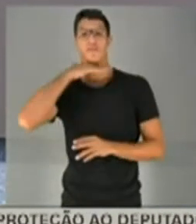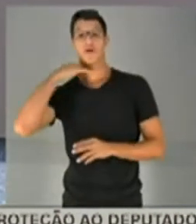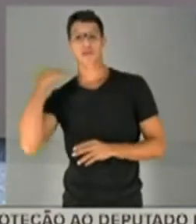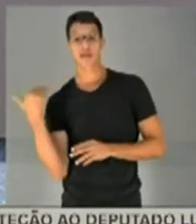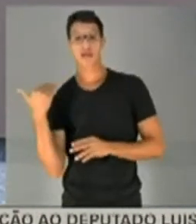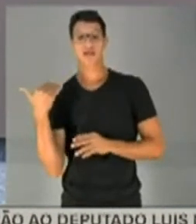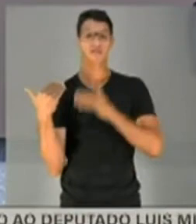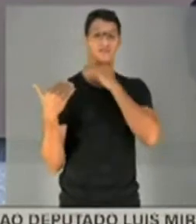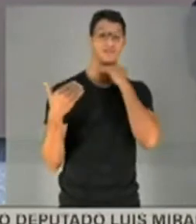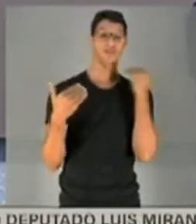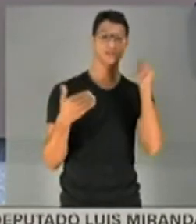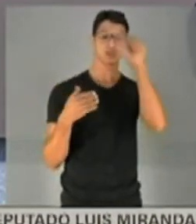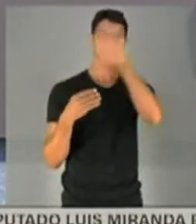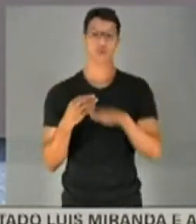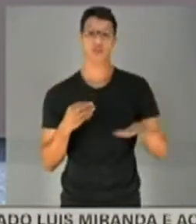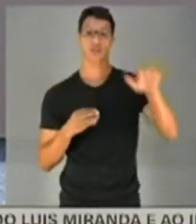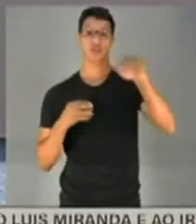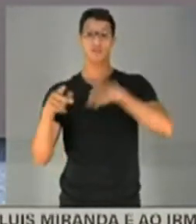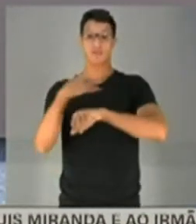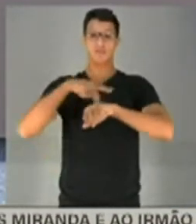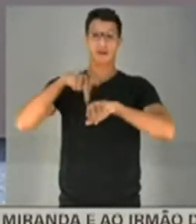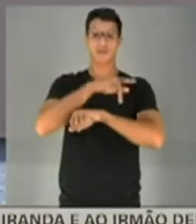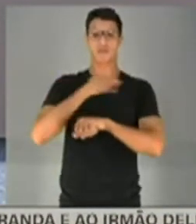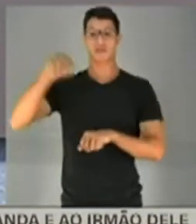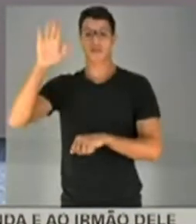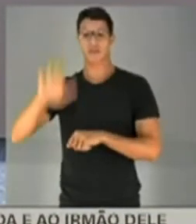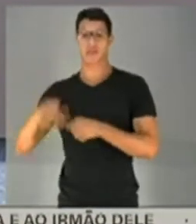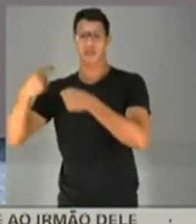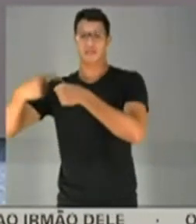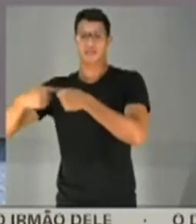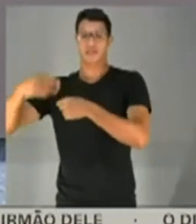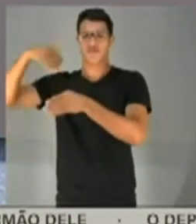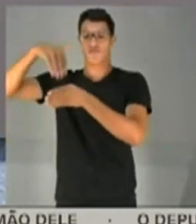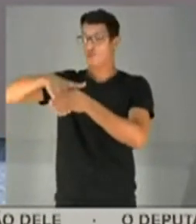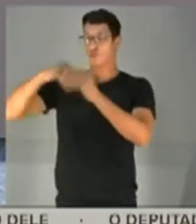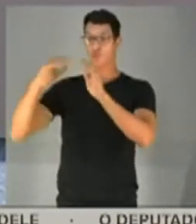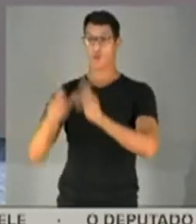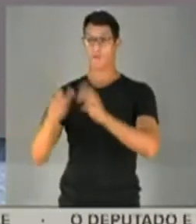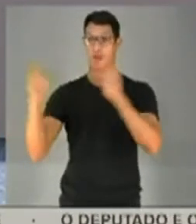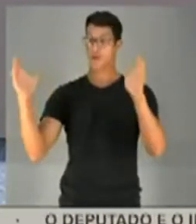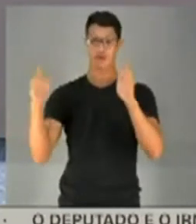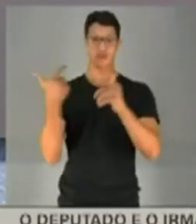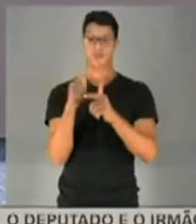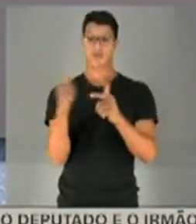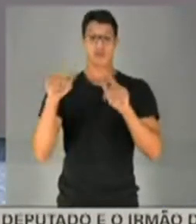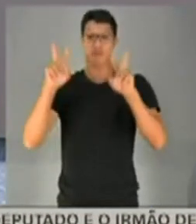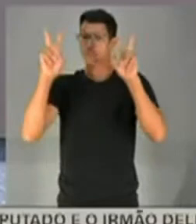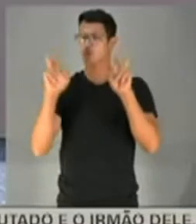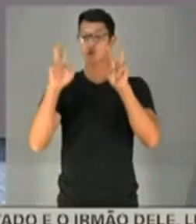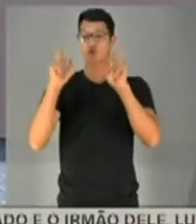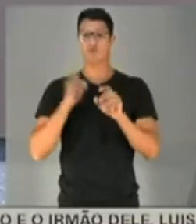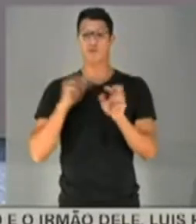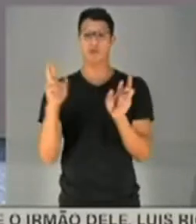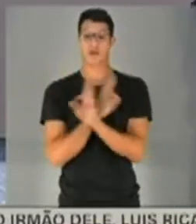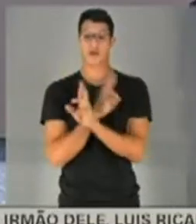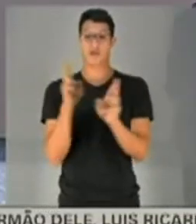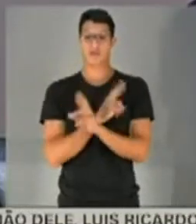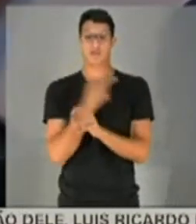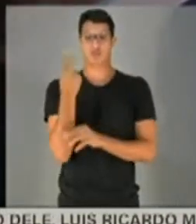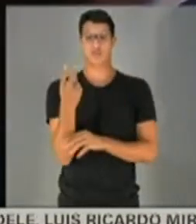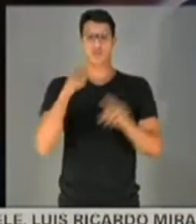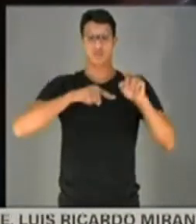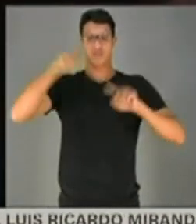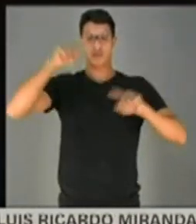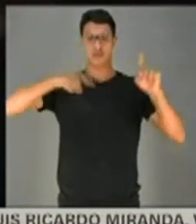mortalidade em geral no país e em quem que a cidade votou majoritariamente. Não tem nenhum motivo para ter uma relação entre essas 2